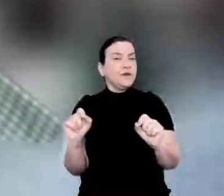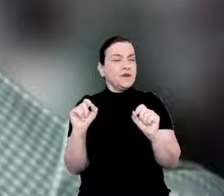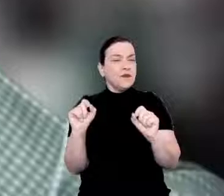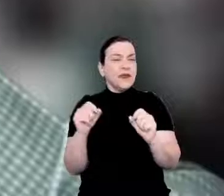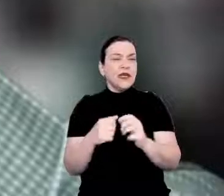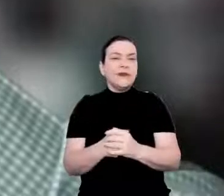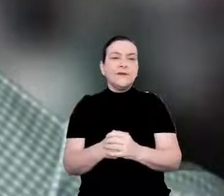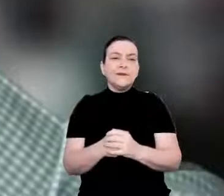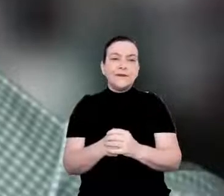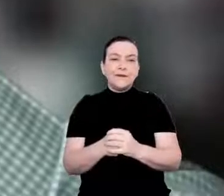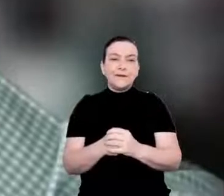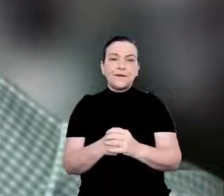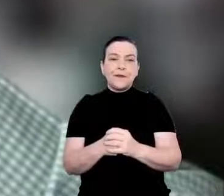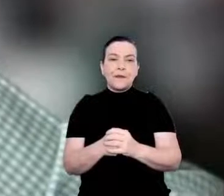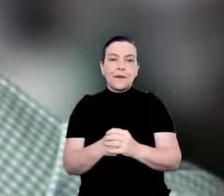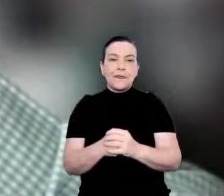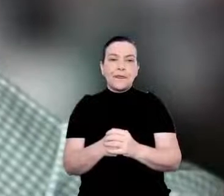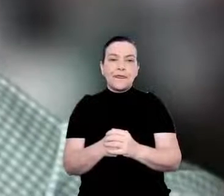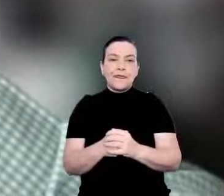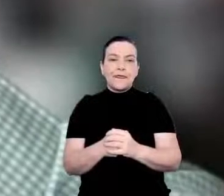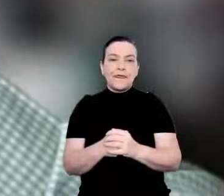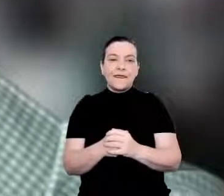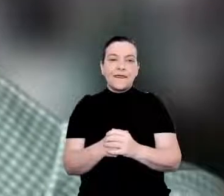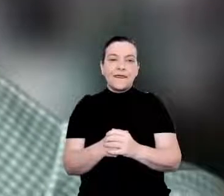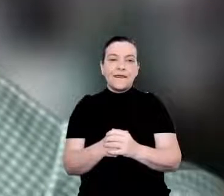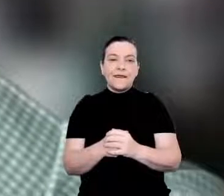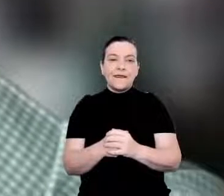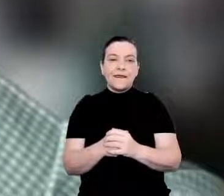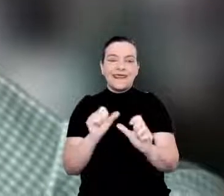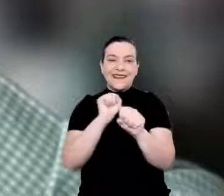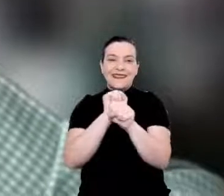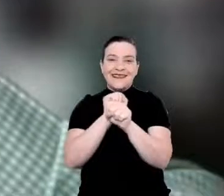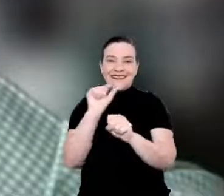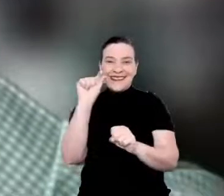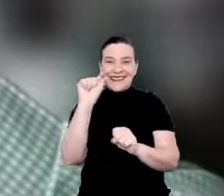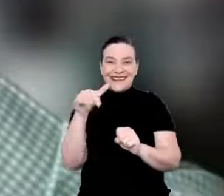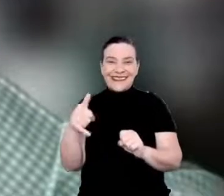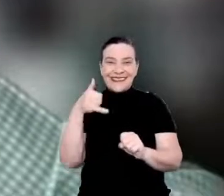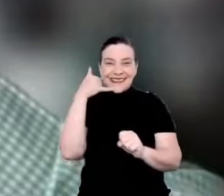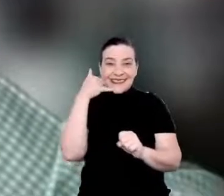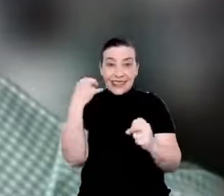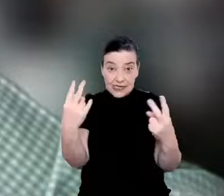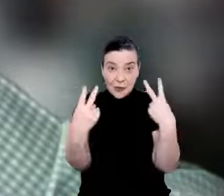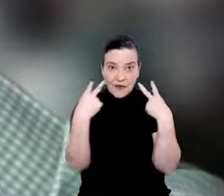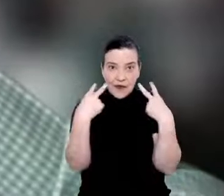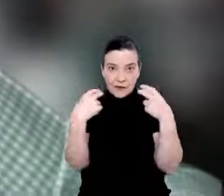fazer... Opa, tem um telefonema entrando aqui. Vocês estão me vendo?